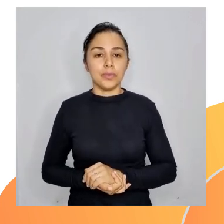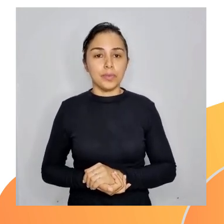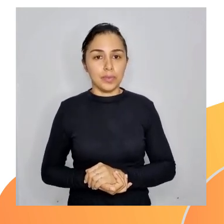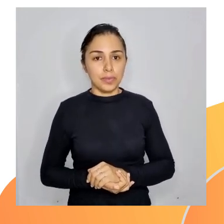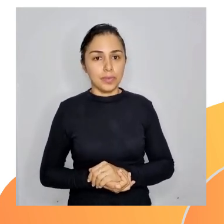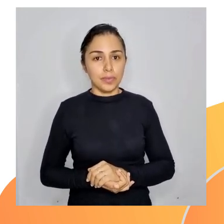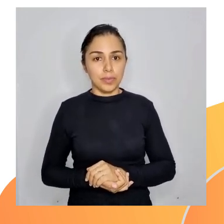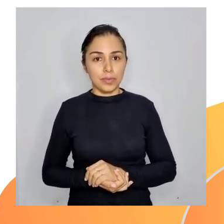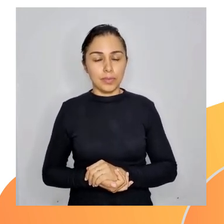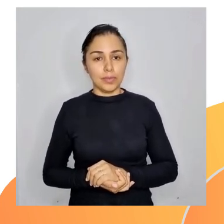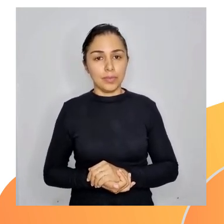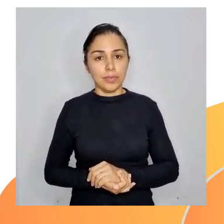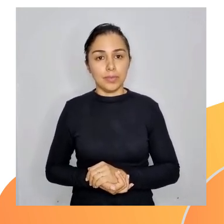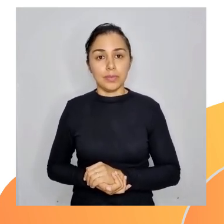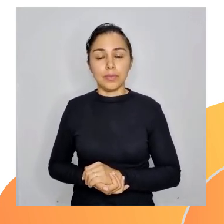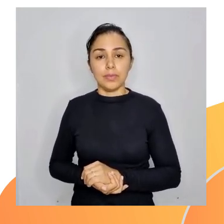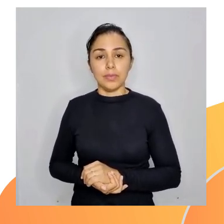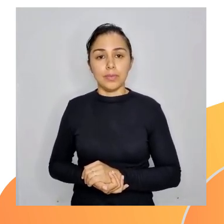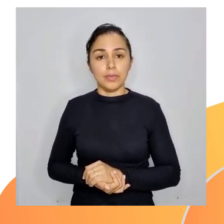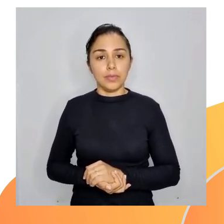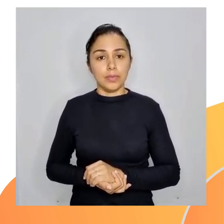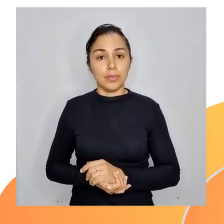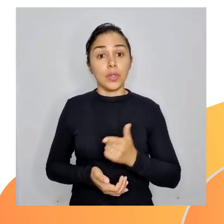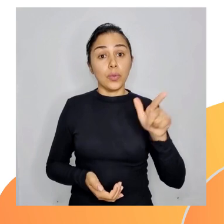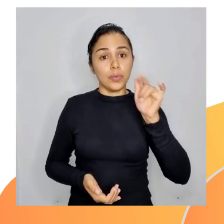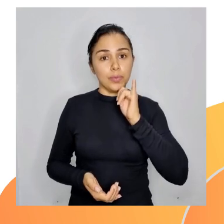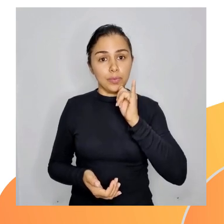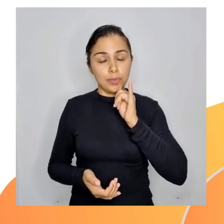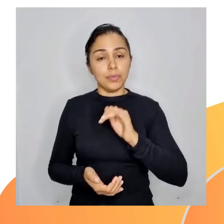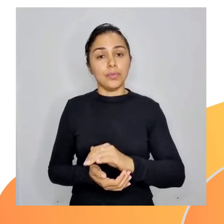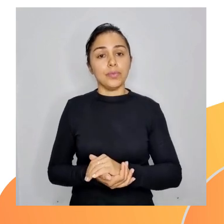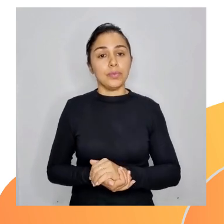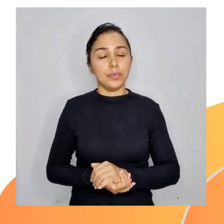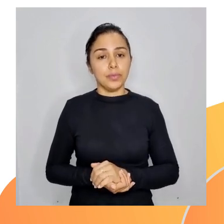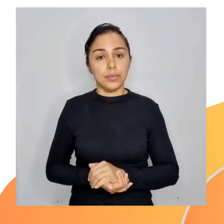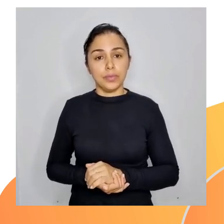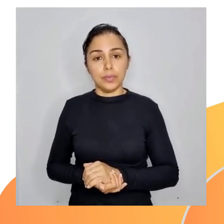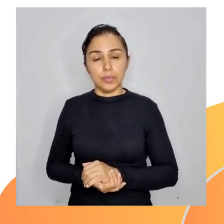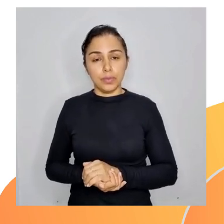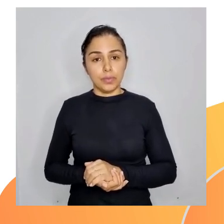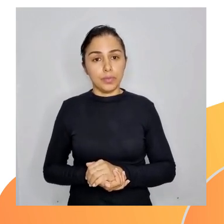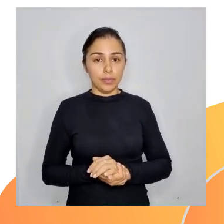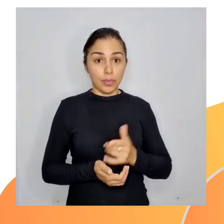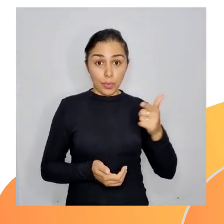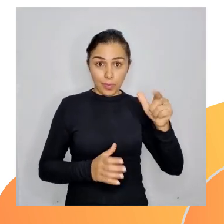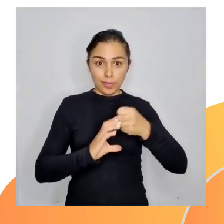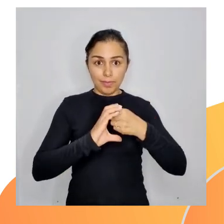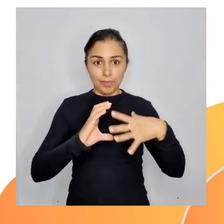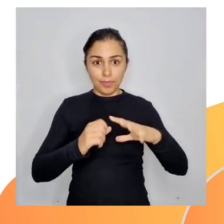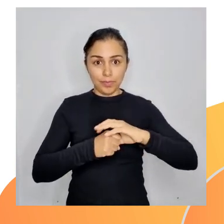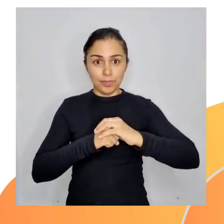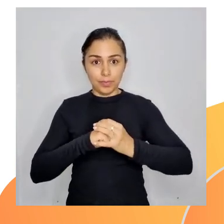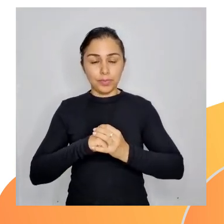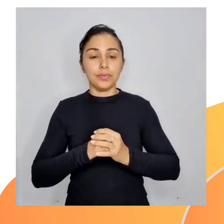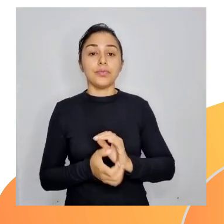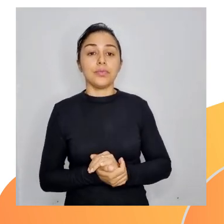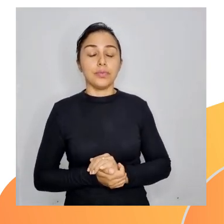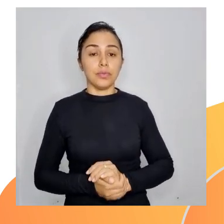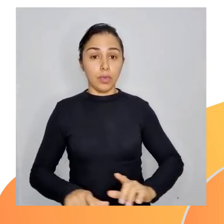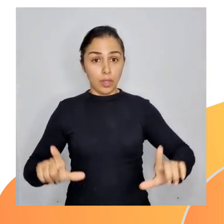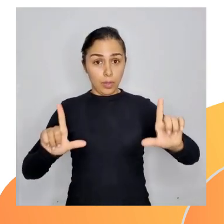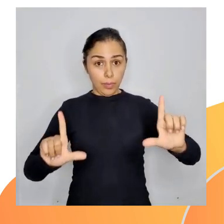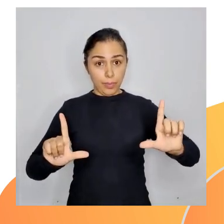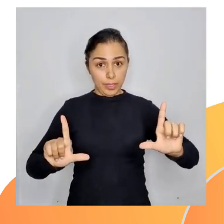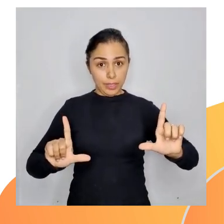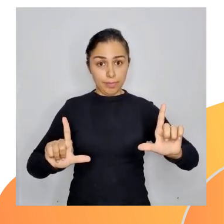pouquinho aí a respeito do peão. Uma outra situação para a gente finalizar essa peça, né? O peão, quando ele